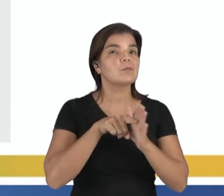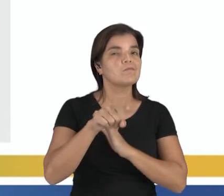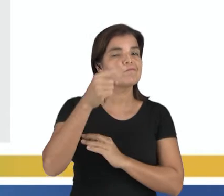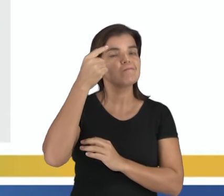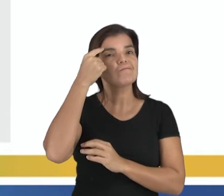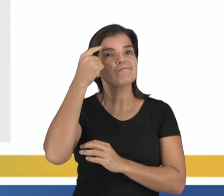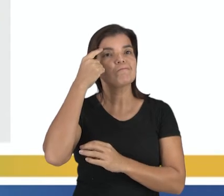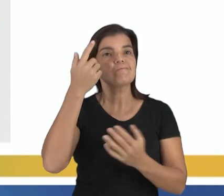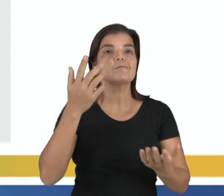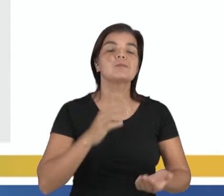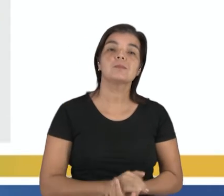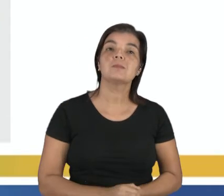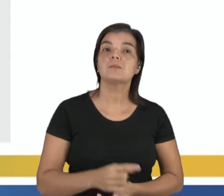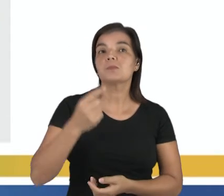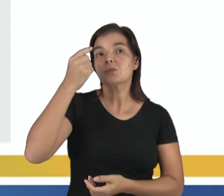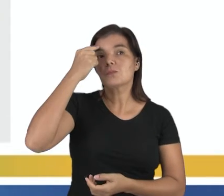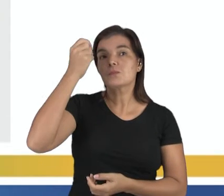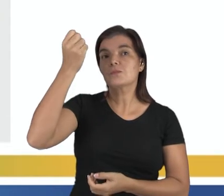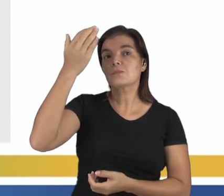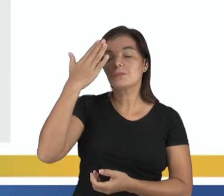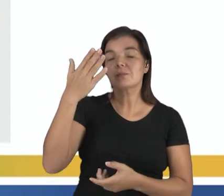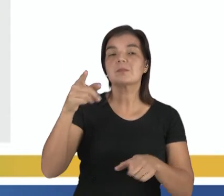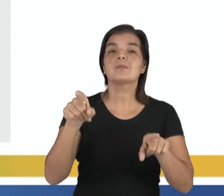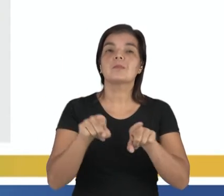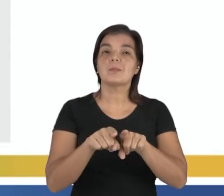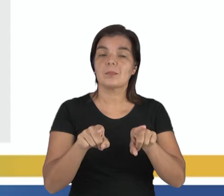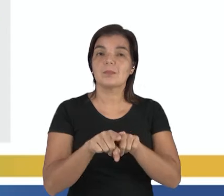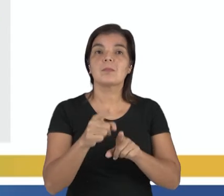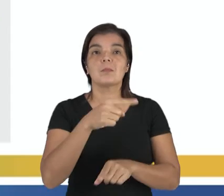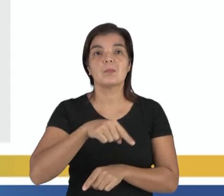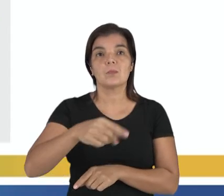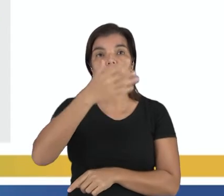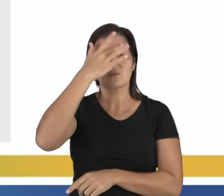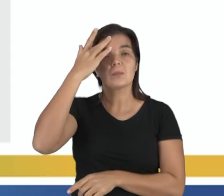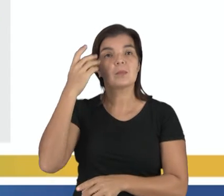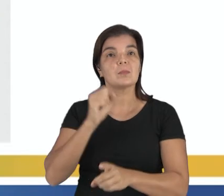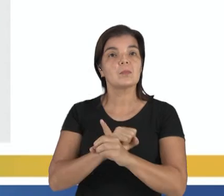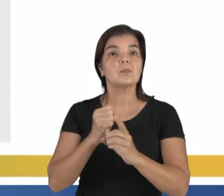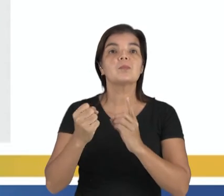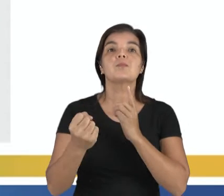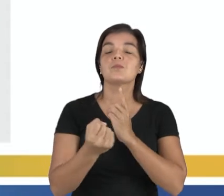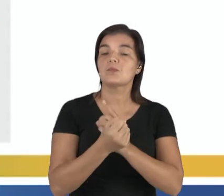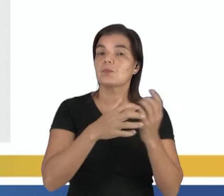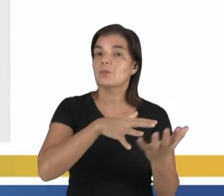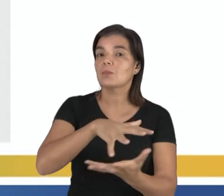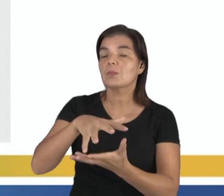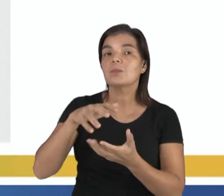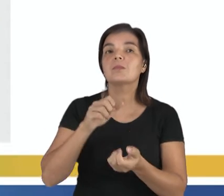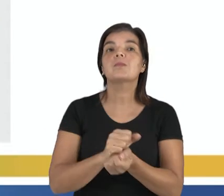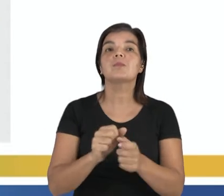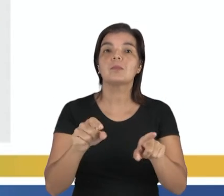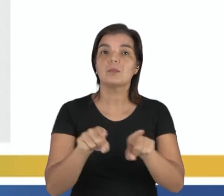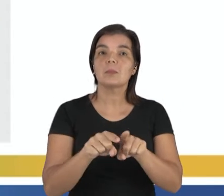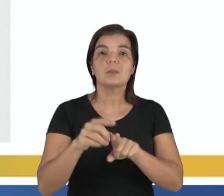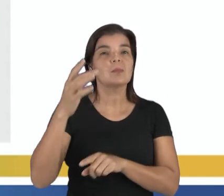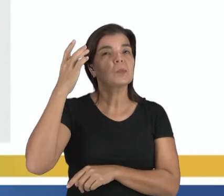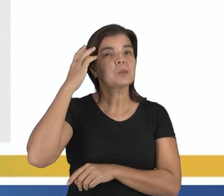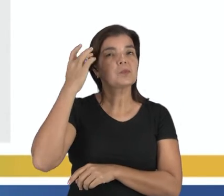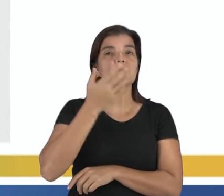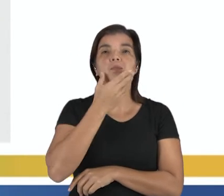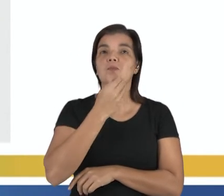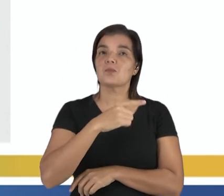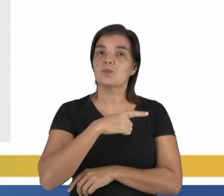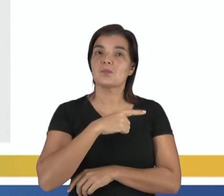gente questionar, né? E também para a gente pensar enquanto um ser social, né, no mundo, os iluministas achavam